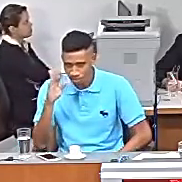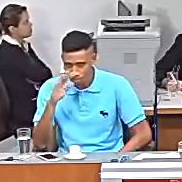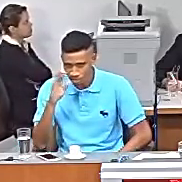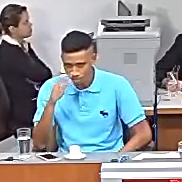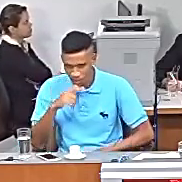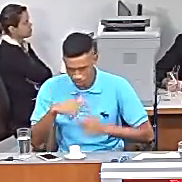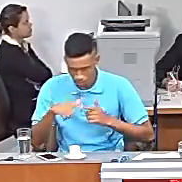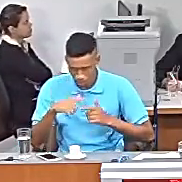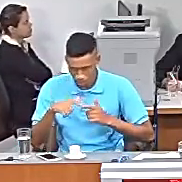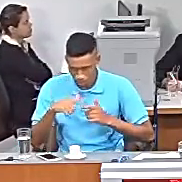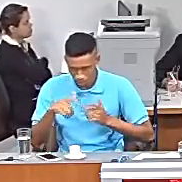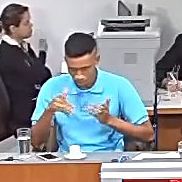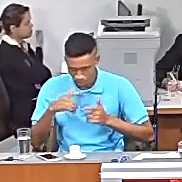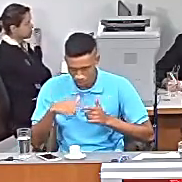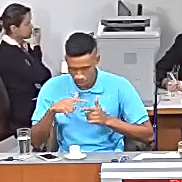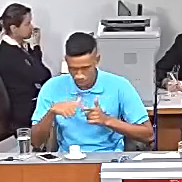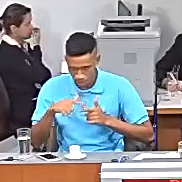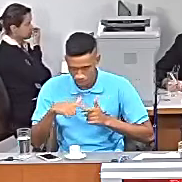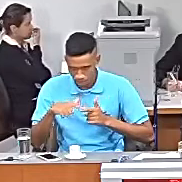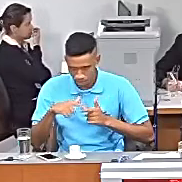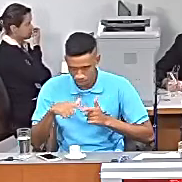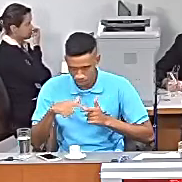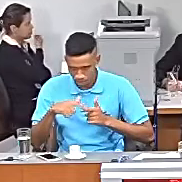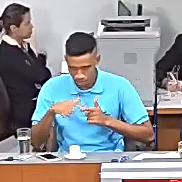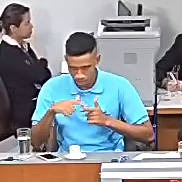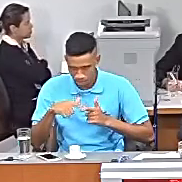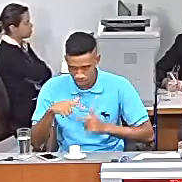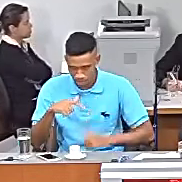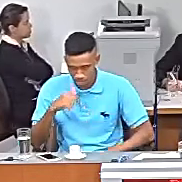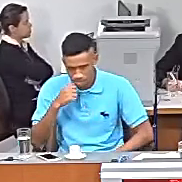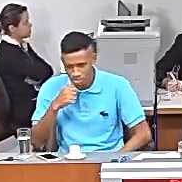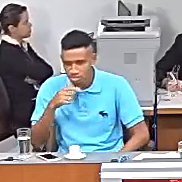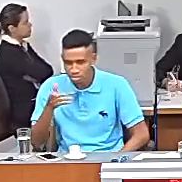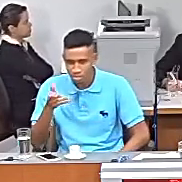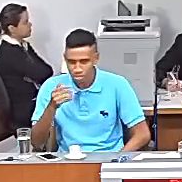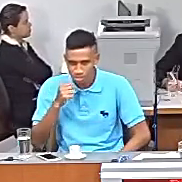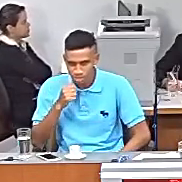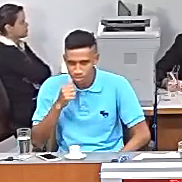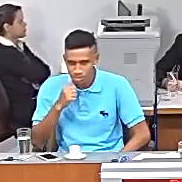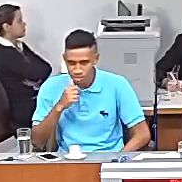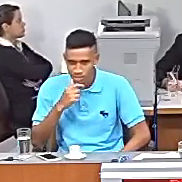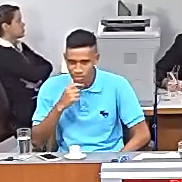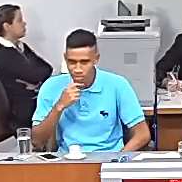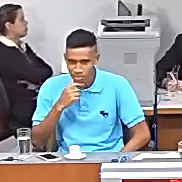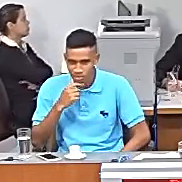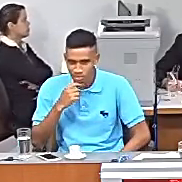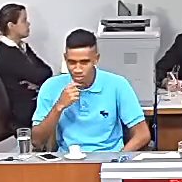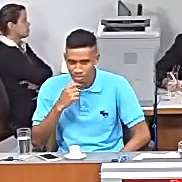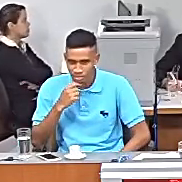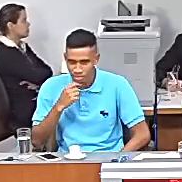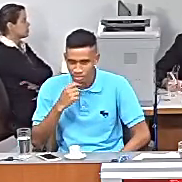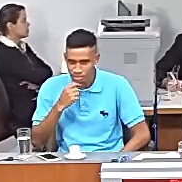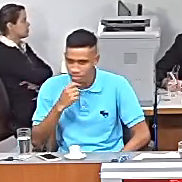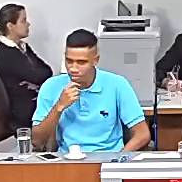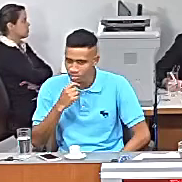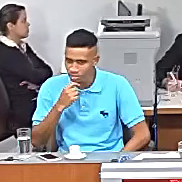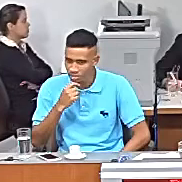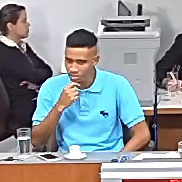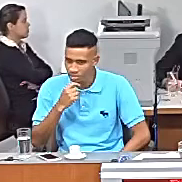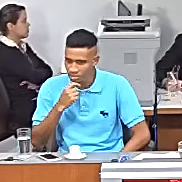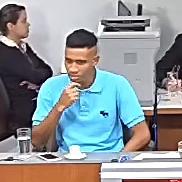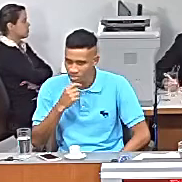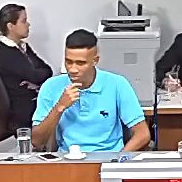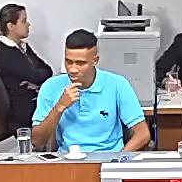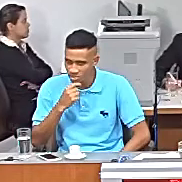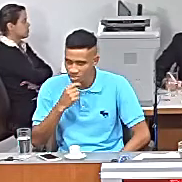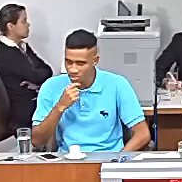Então, quando referente a isso que a Regina falou... Quando nós colocamos aqui que nós não temos, que os surdos não têm